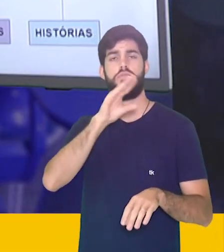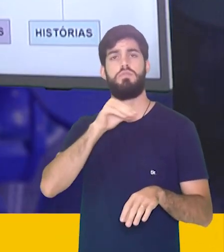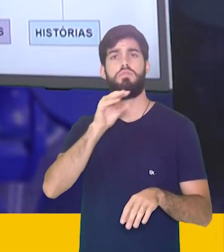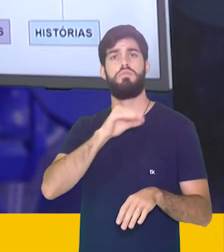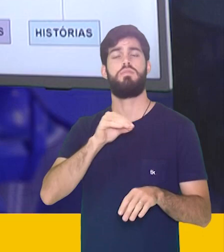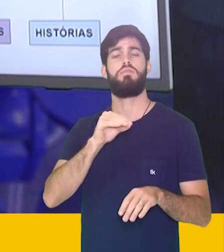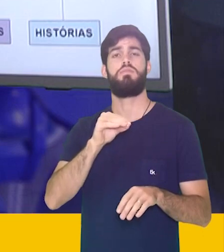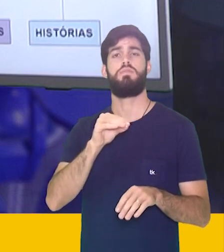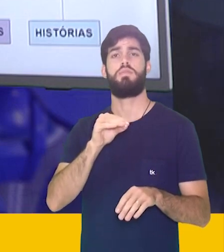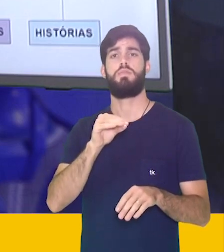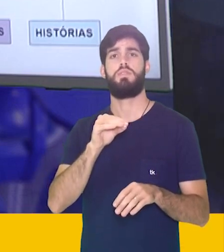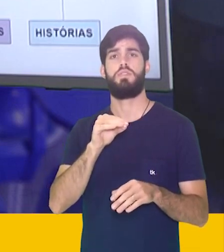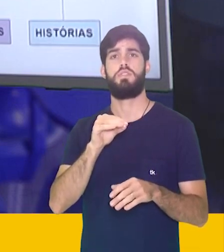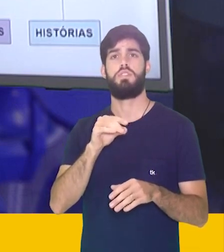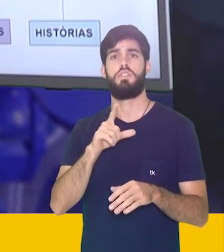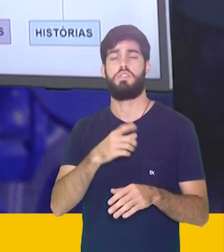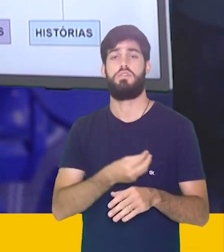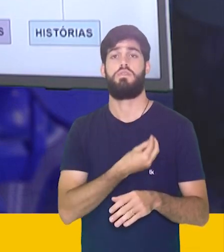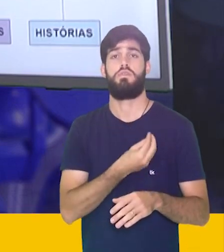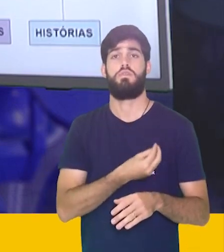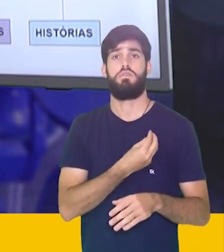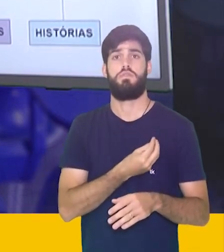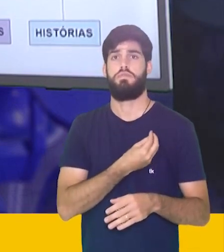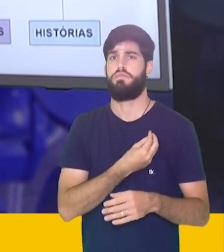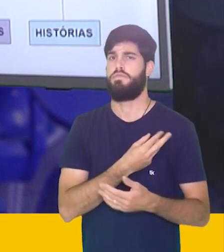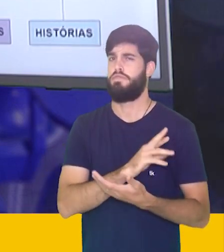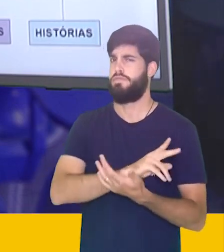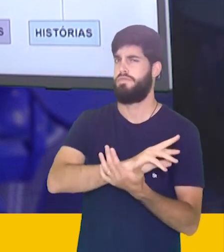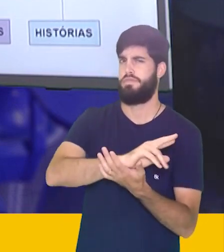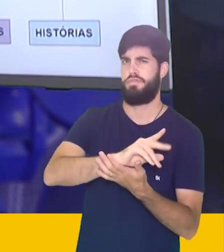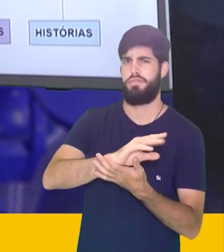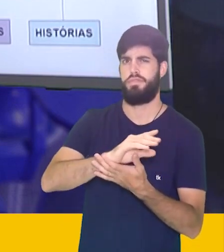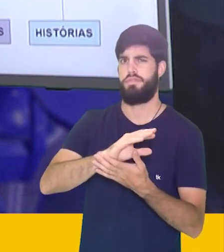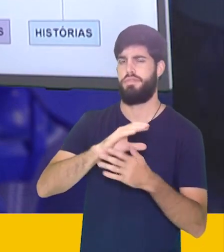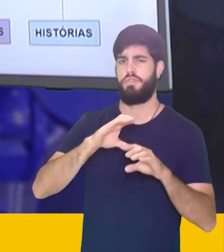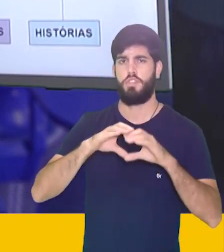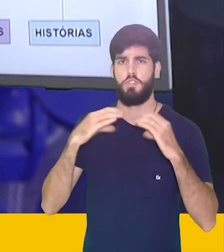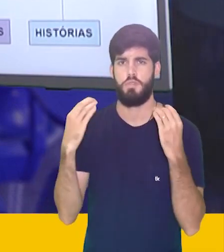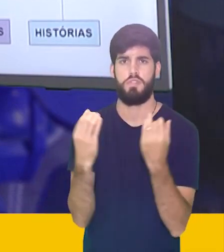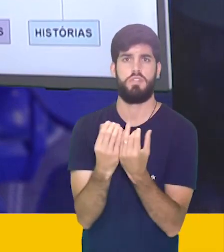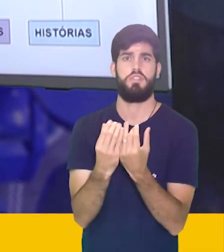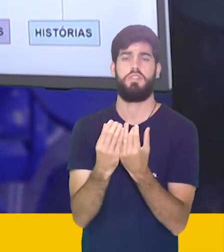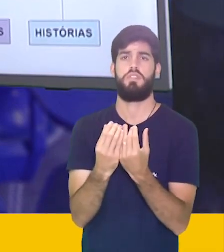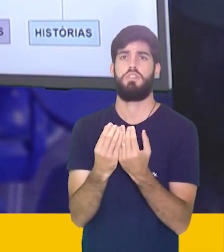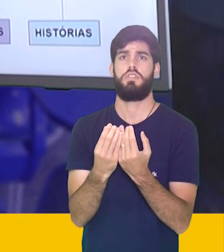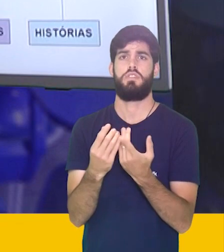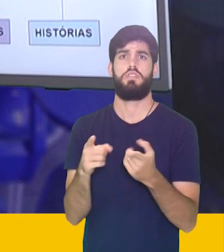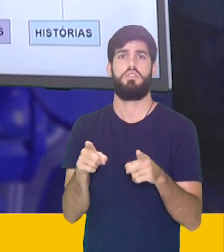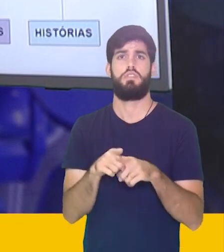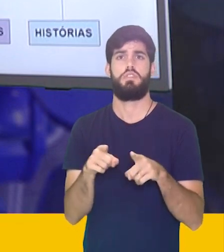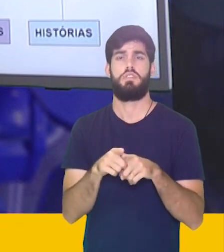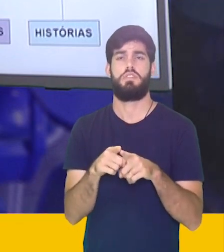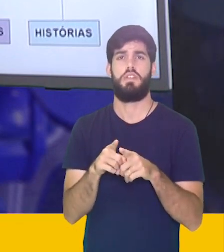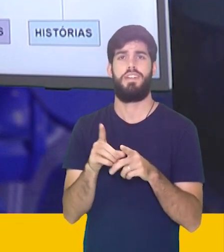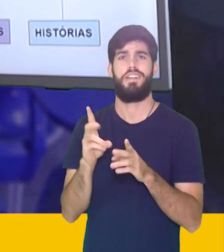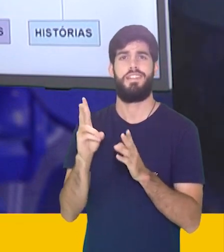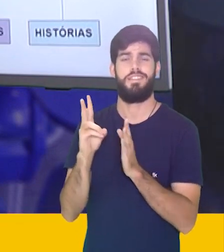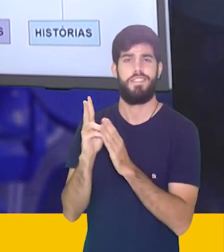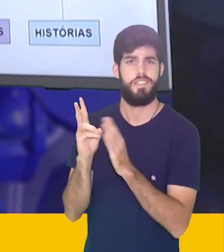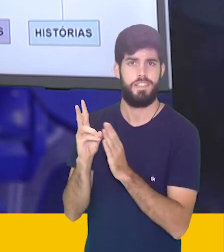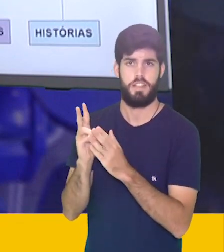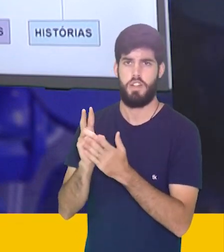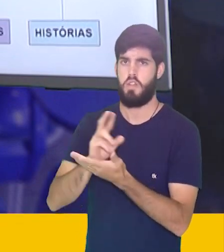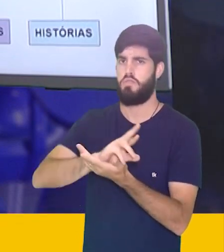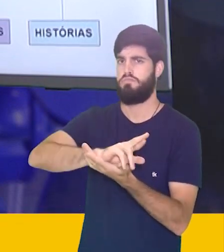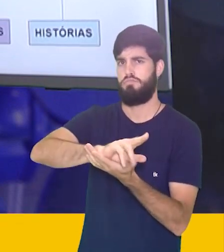ela é existente em muitas comunidades ainda, muitas etnias, principalmente as indígenas, hoje no